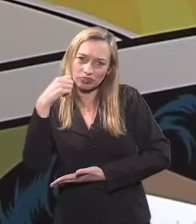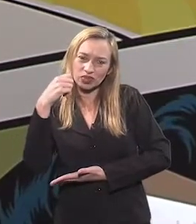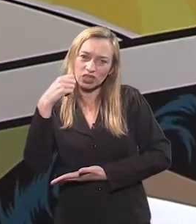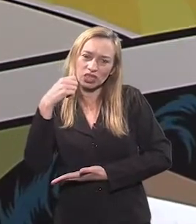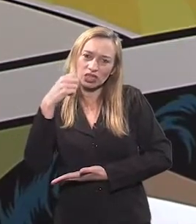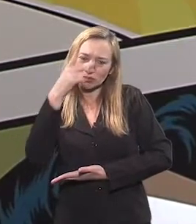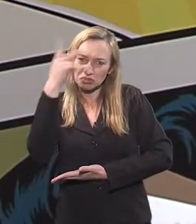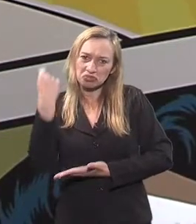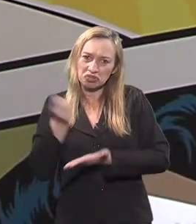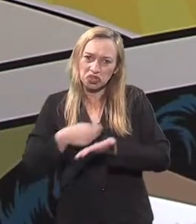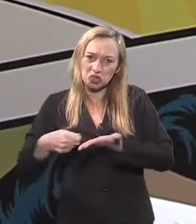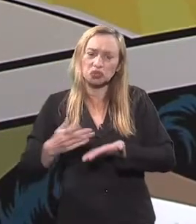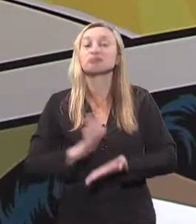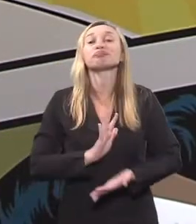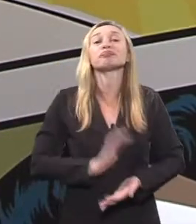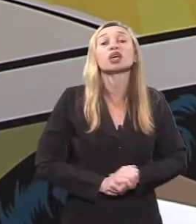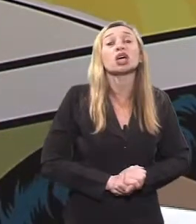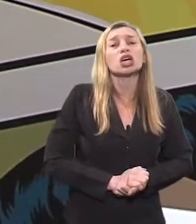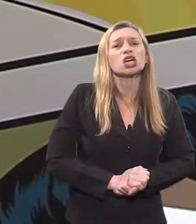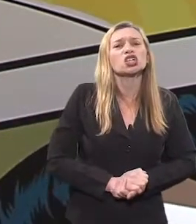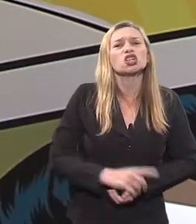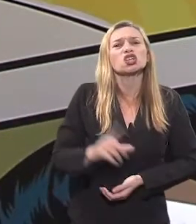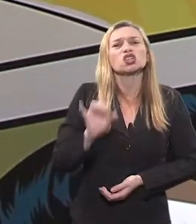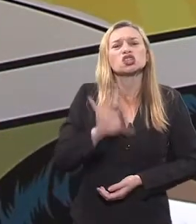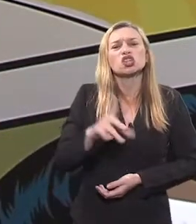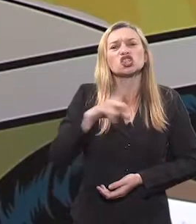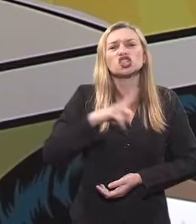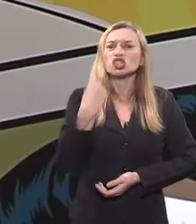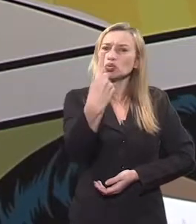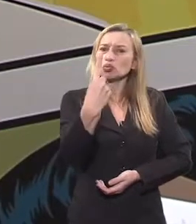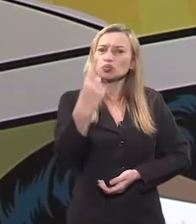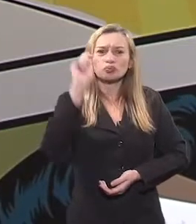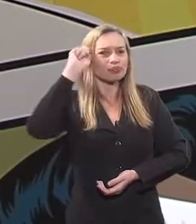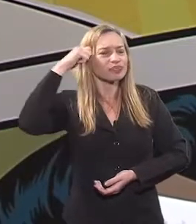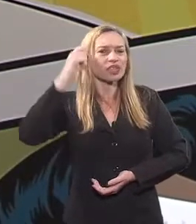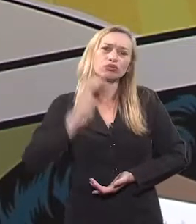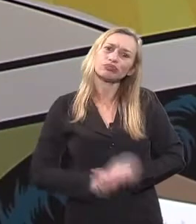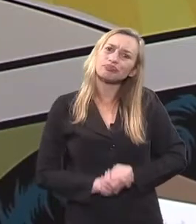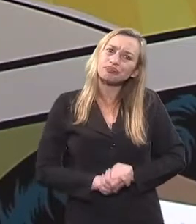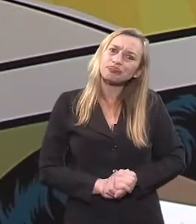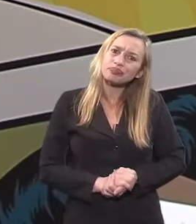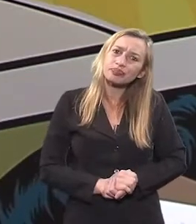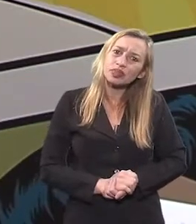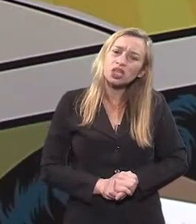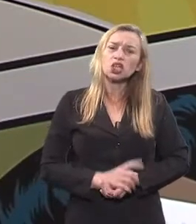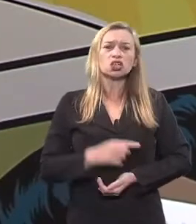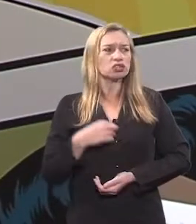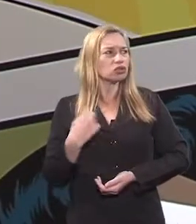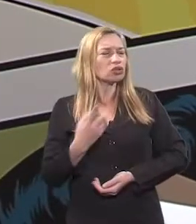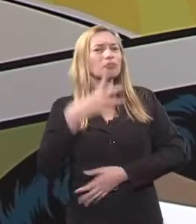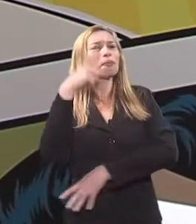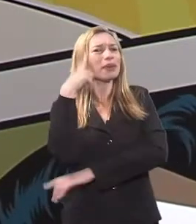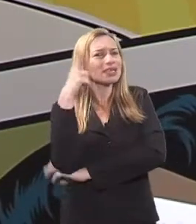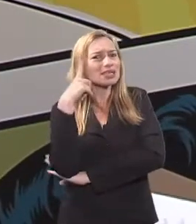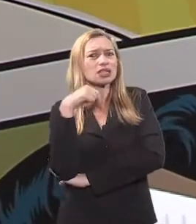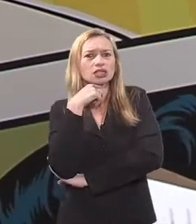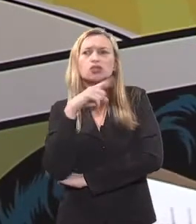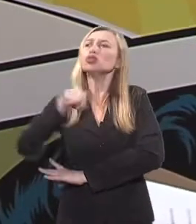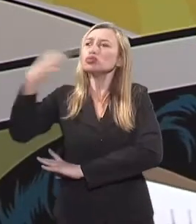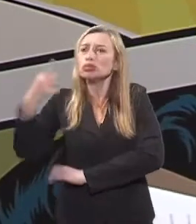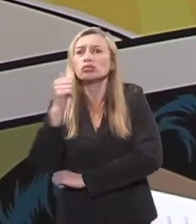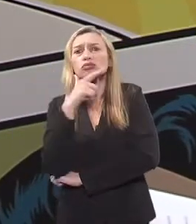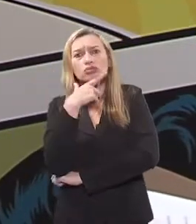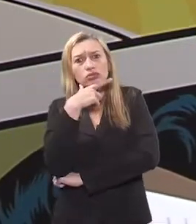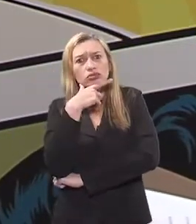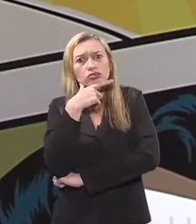autores e só tinha um autor afrodescendente. E a gente fica pensando, e